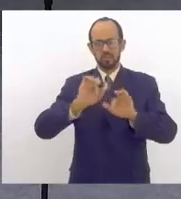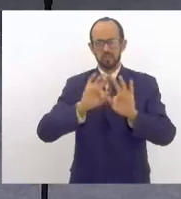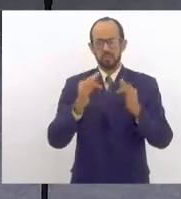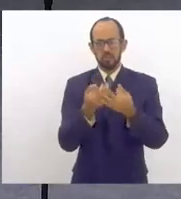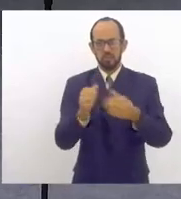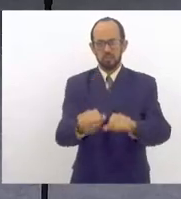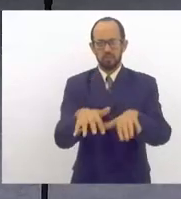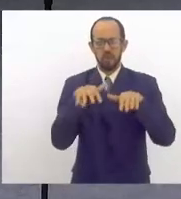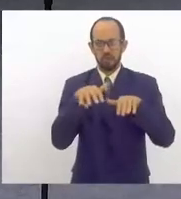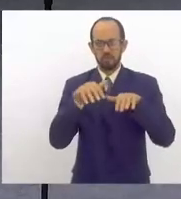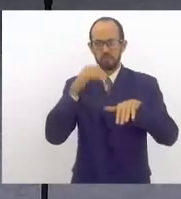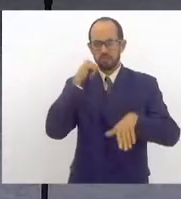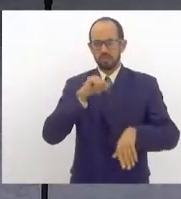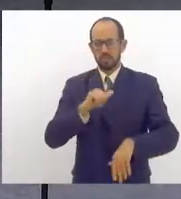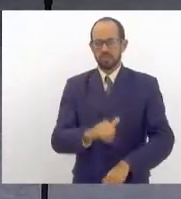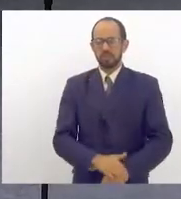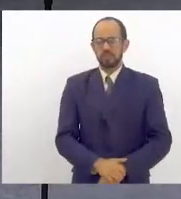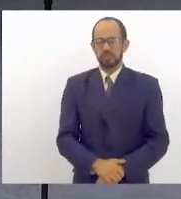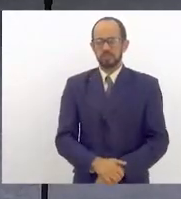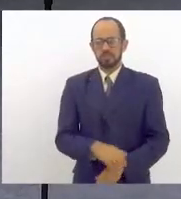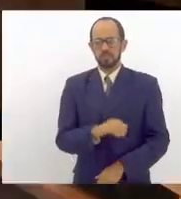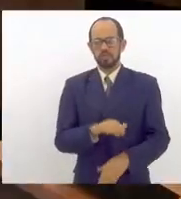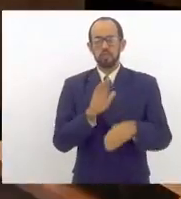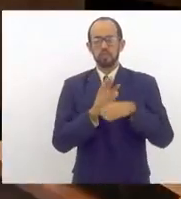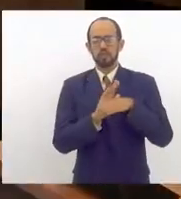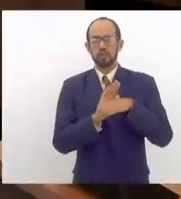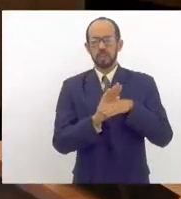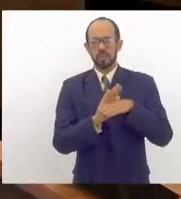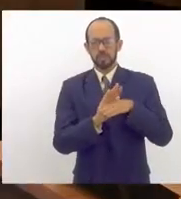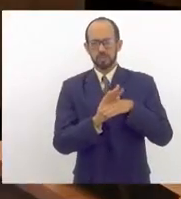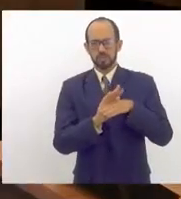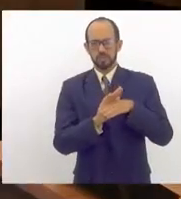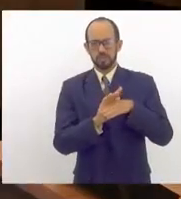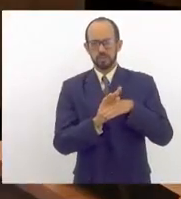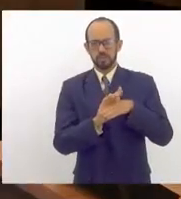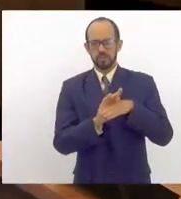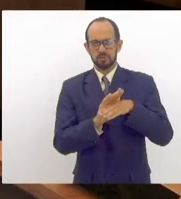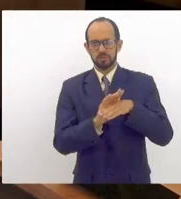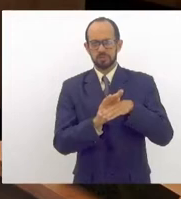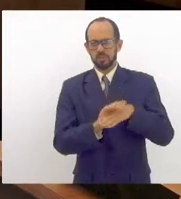mulheres de Caxias de Duque de Caxias